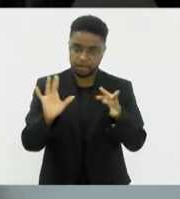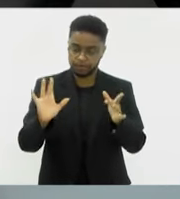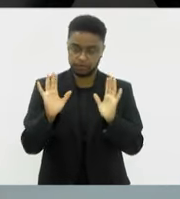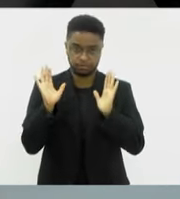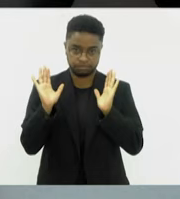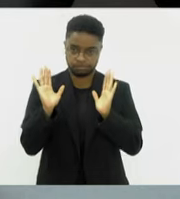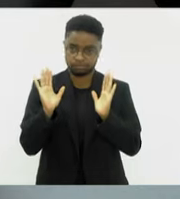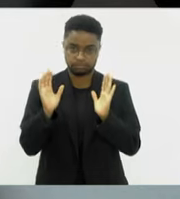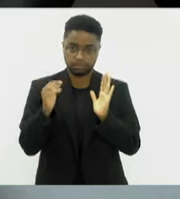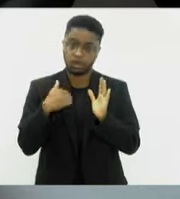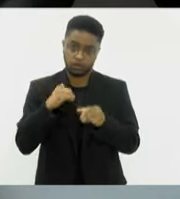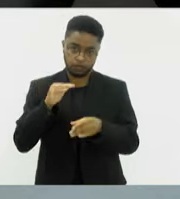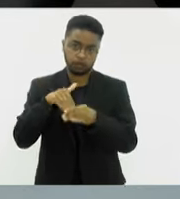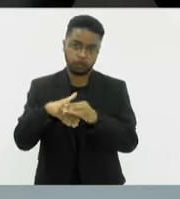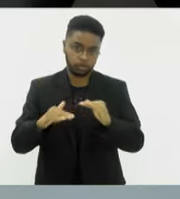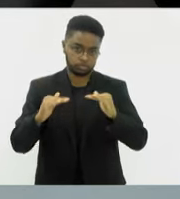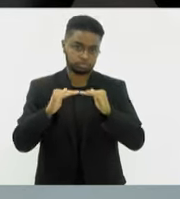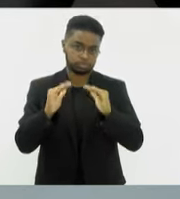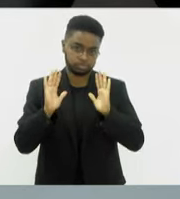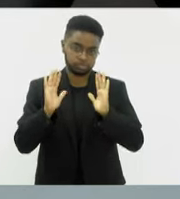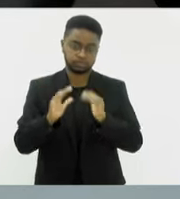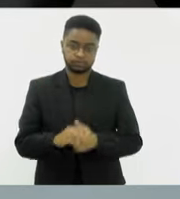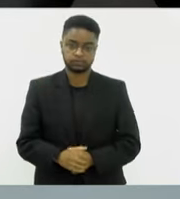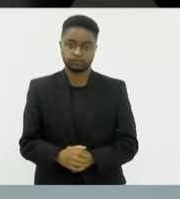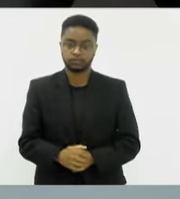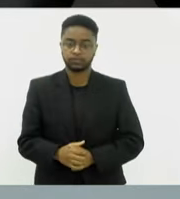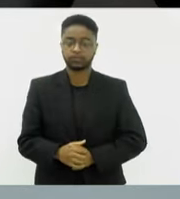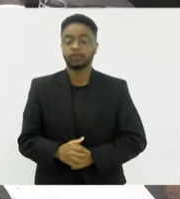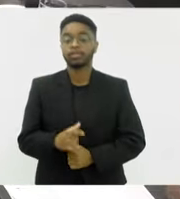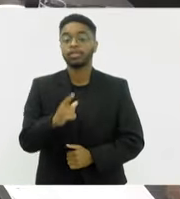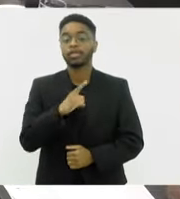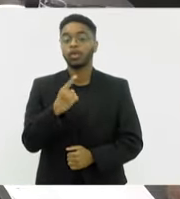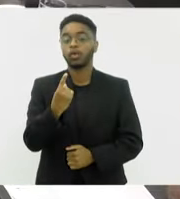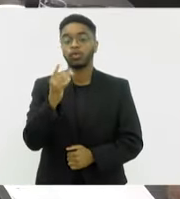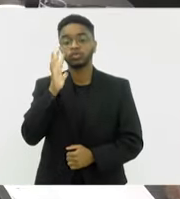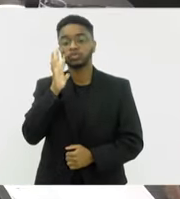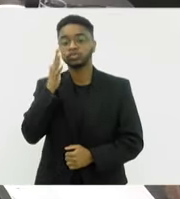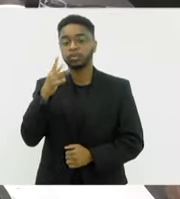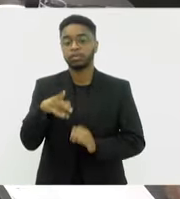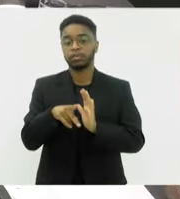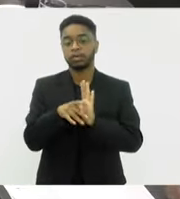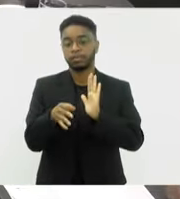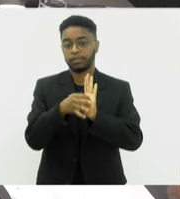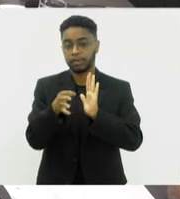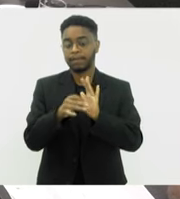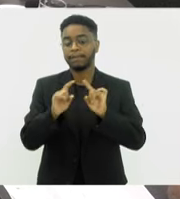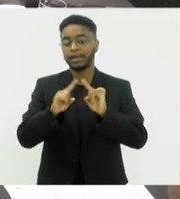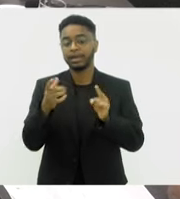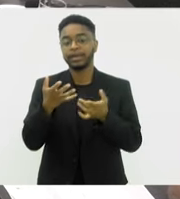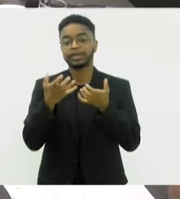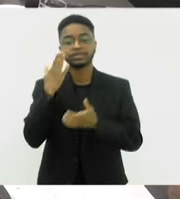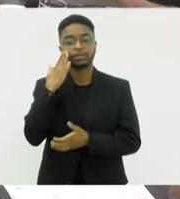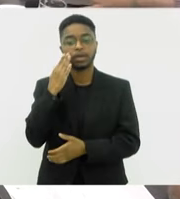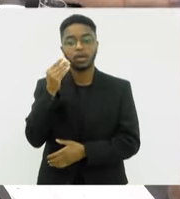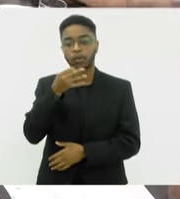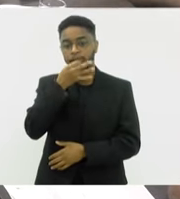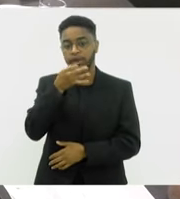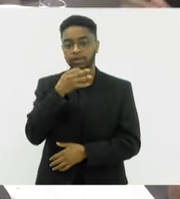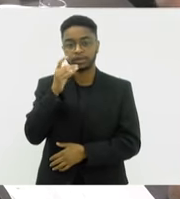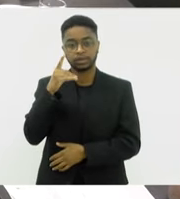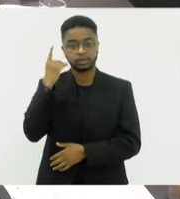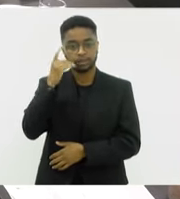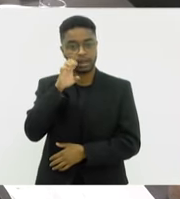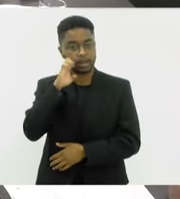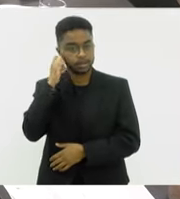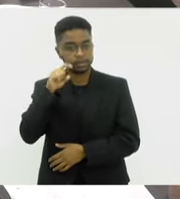à vontade, eu votarei a favor. Eu tenho um encaminhamento aqui de um parecer, mas vou ouvir o deputado Mink e a deputada Élica. Deputada Élica